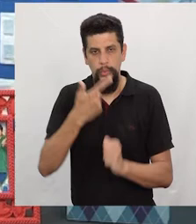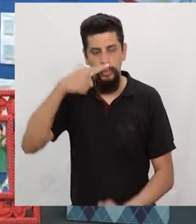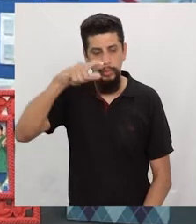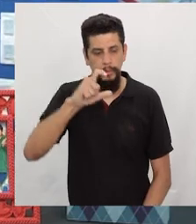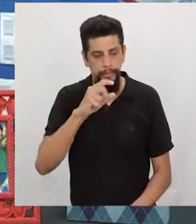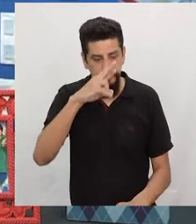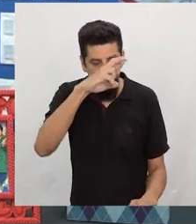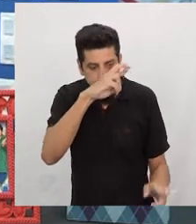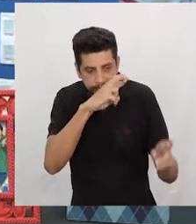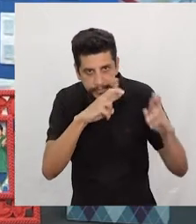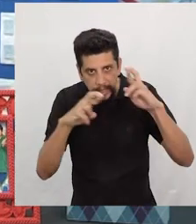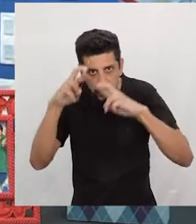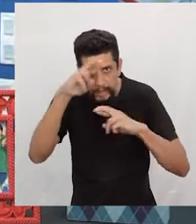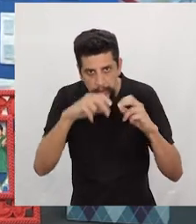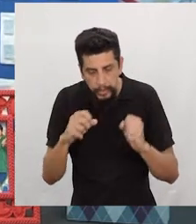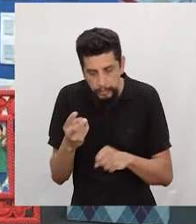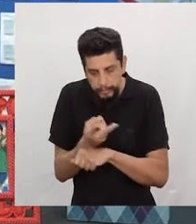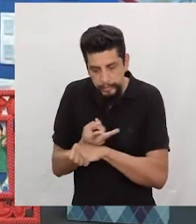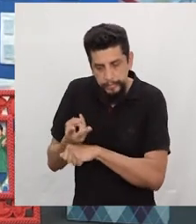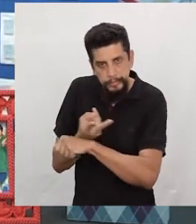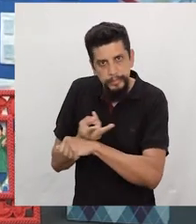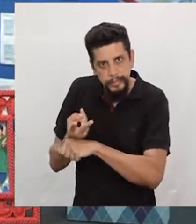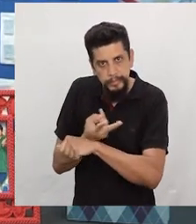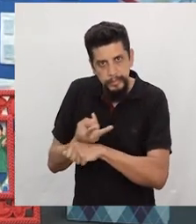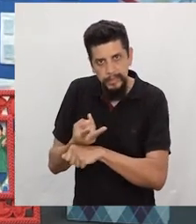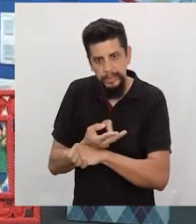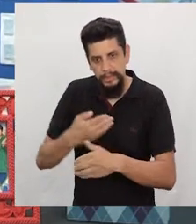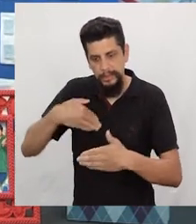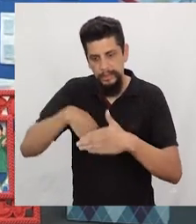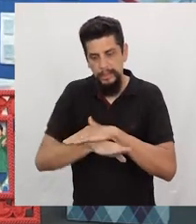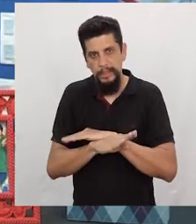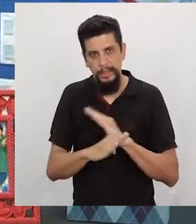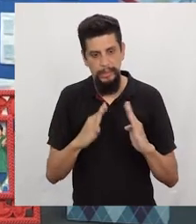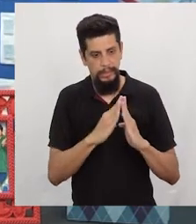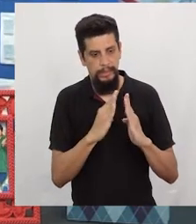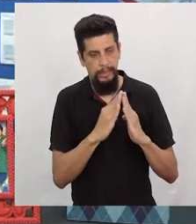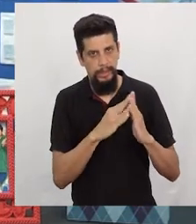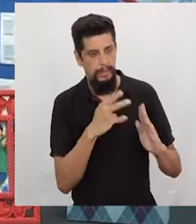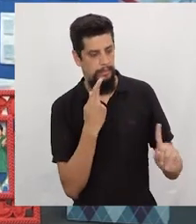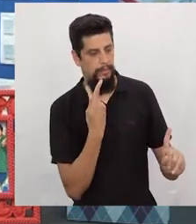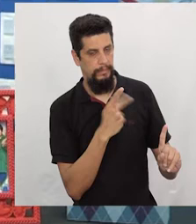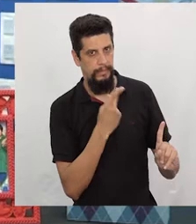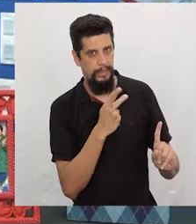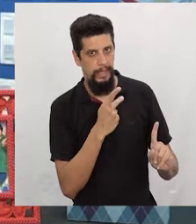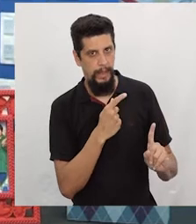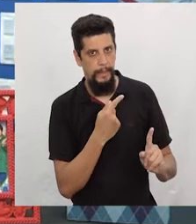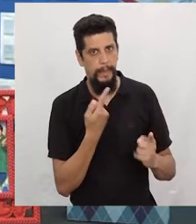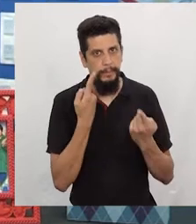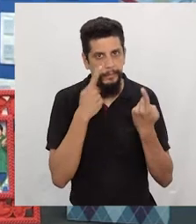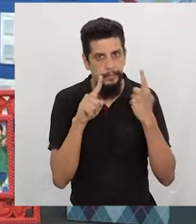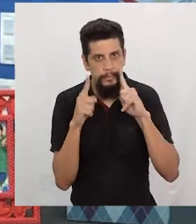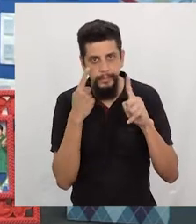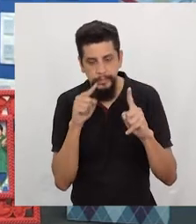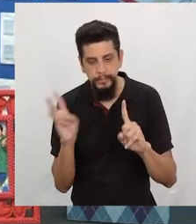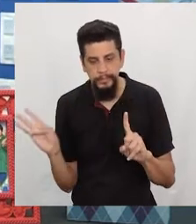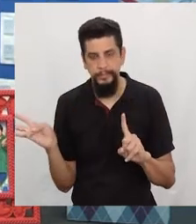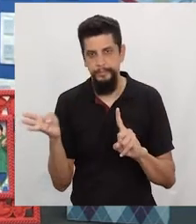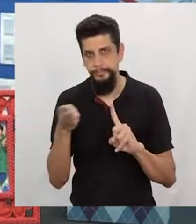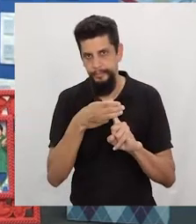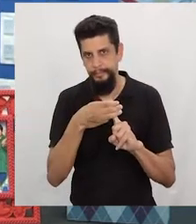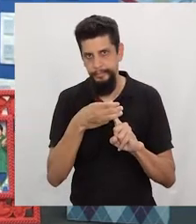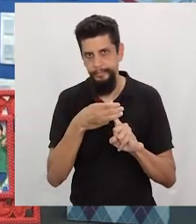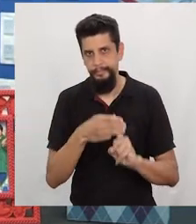detetives, estamos procurando um jeito de entrar na casa dela para finalmente desvendar